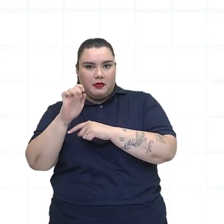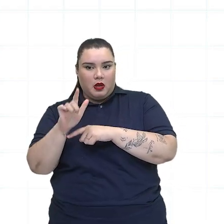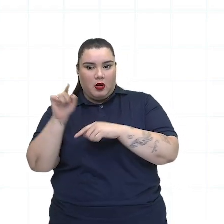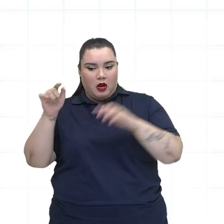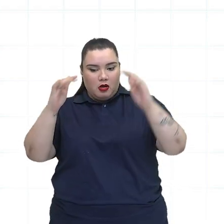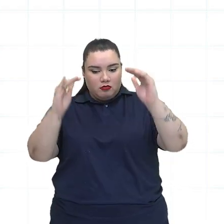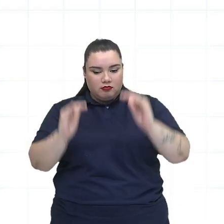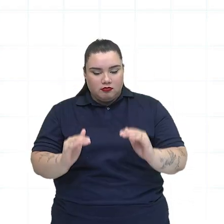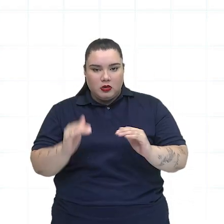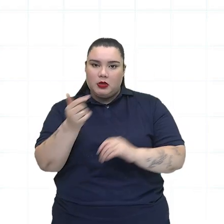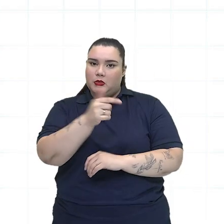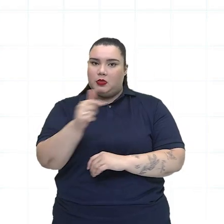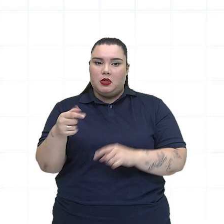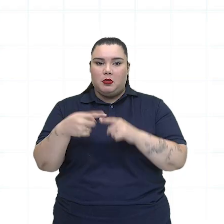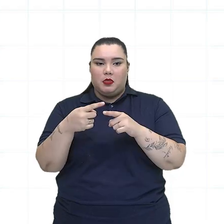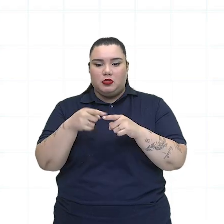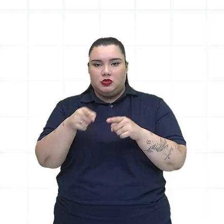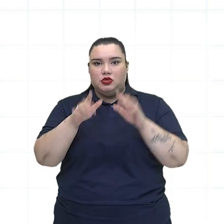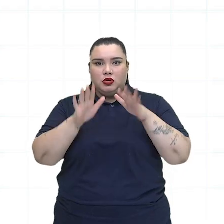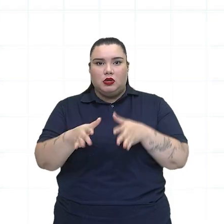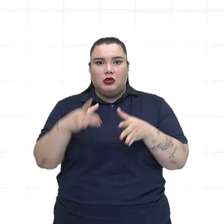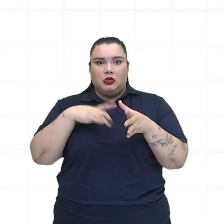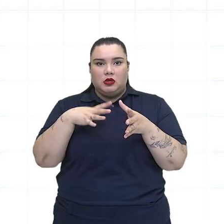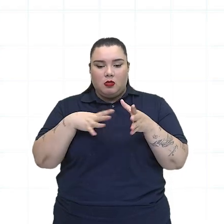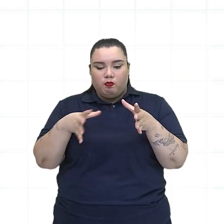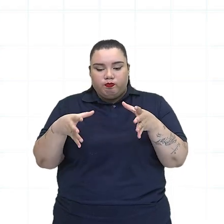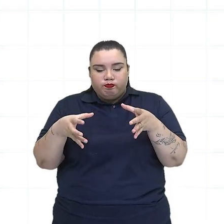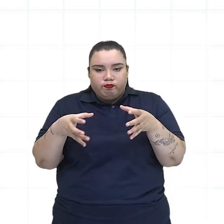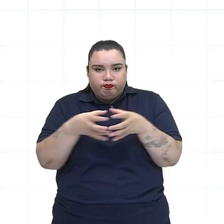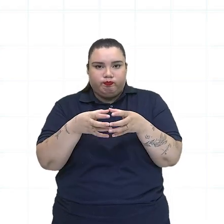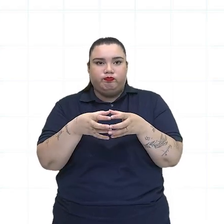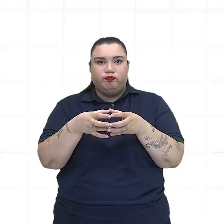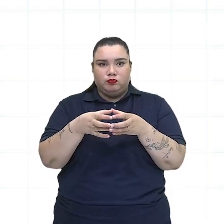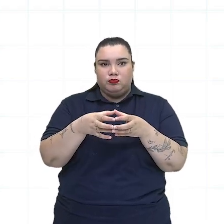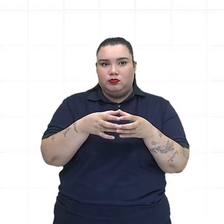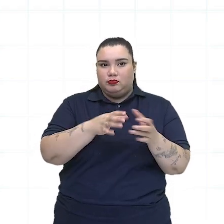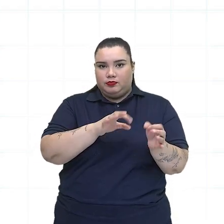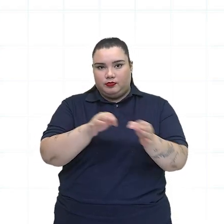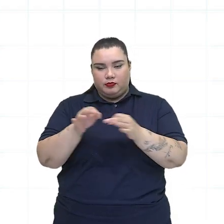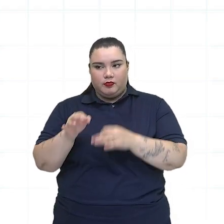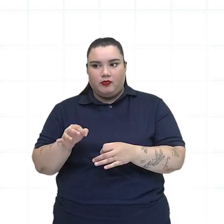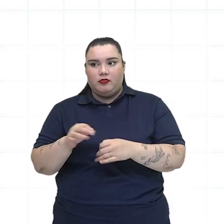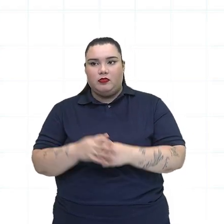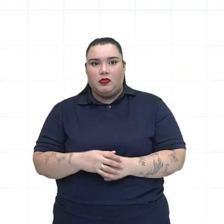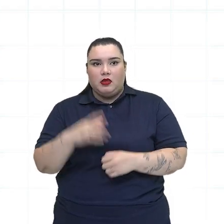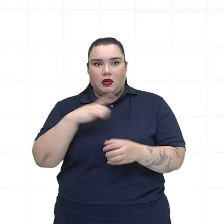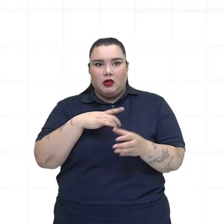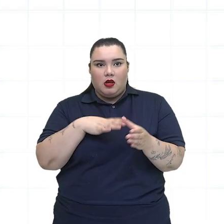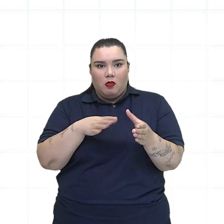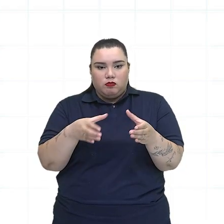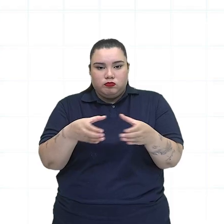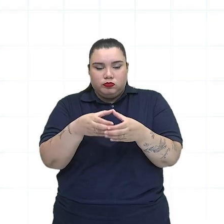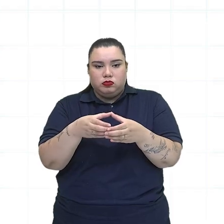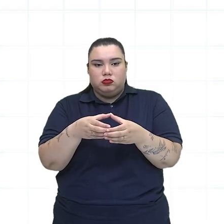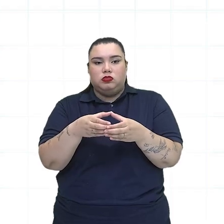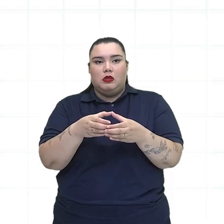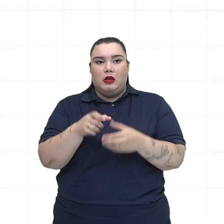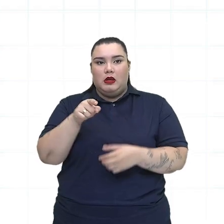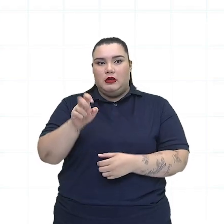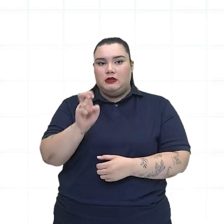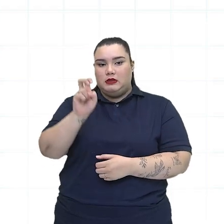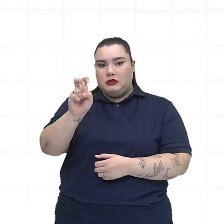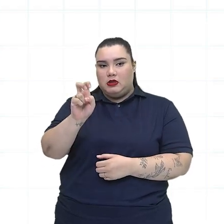vértebras, porque elas vão estar fundidas. É como se elas estivessem chumbadas ali umas às outras, tá bom? Vão estar juntinhas. Essas